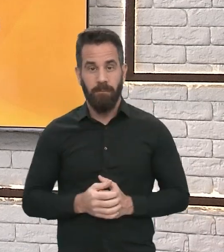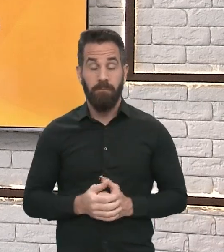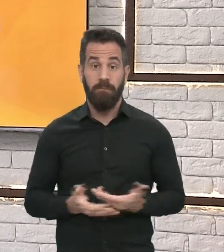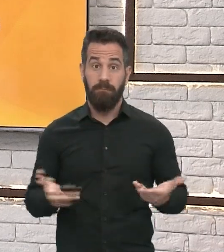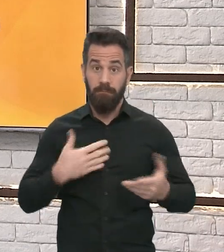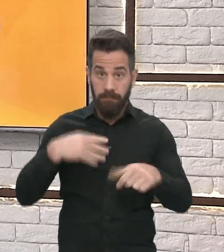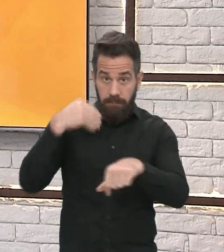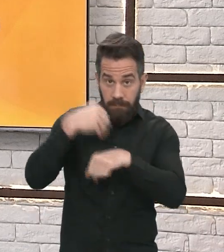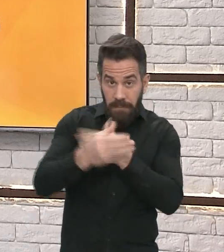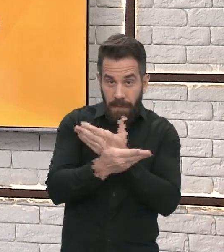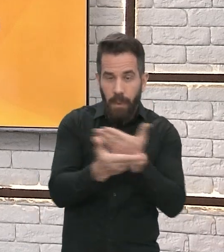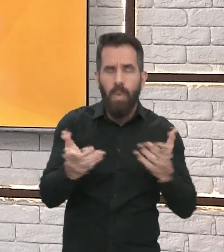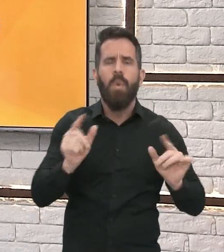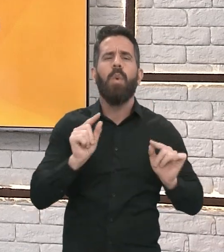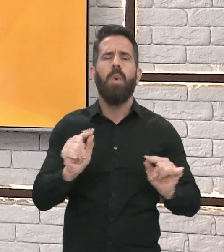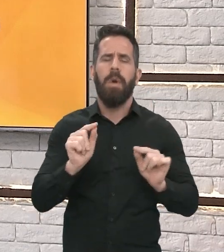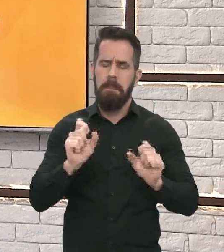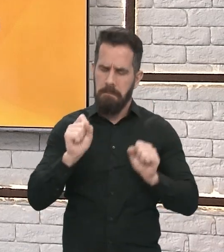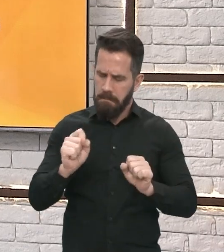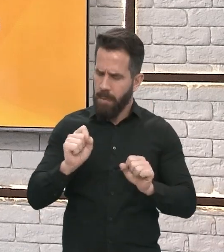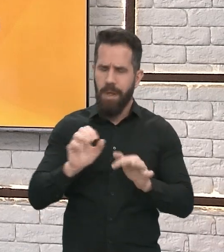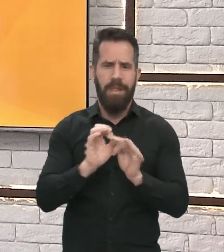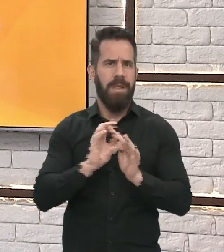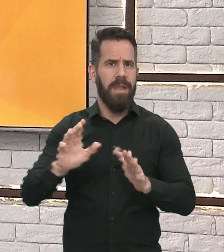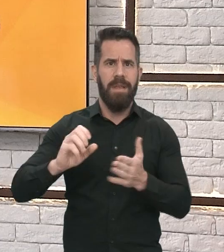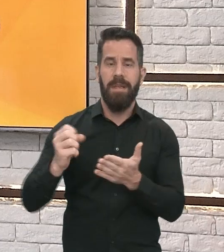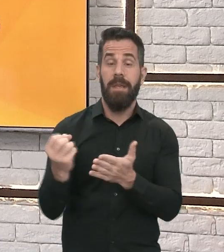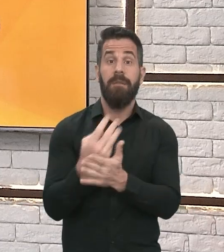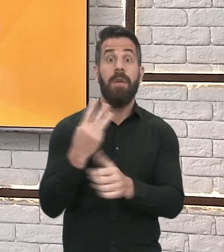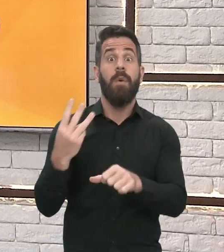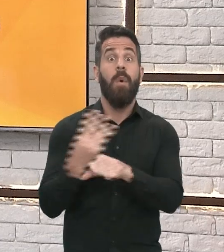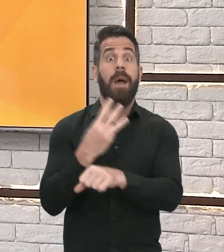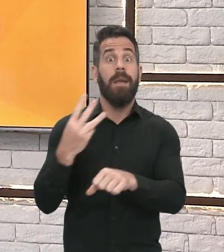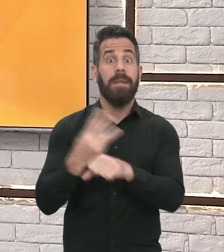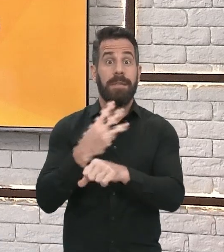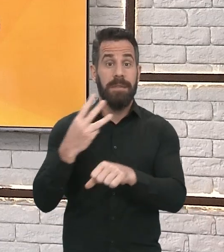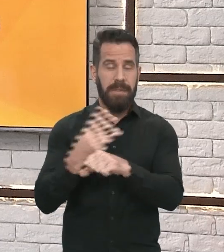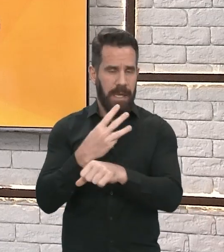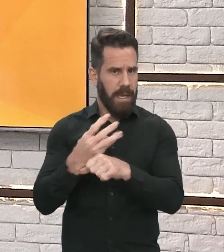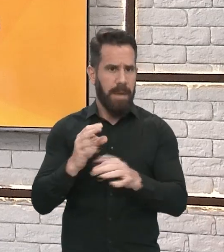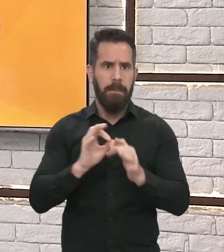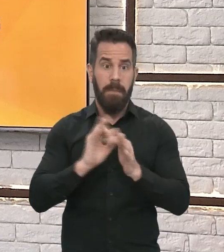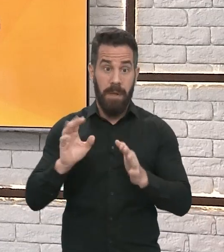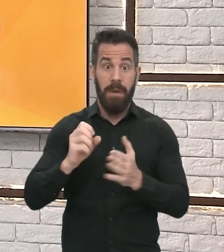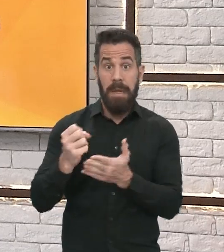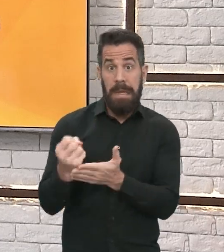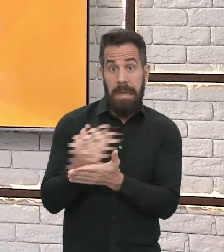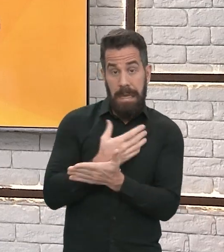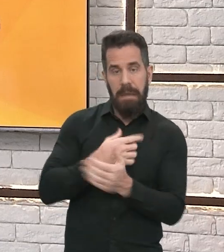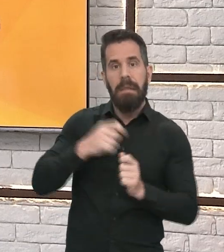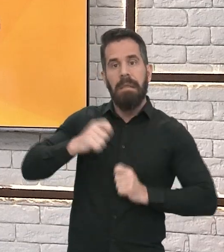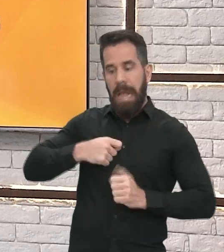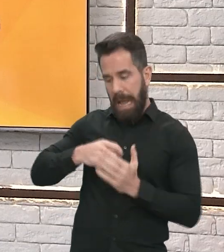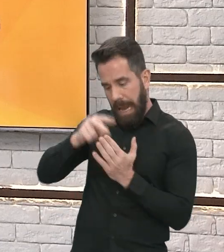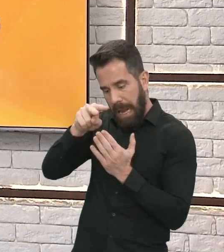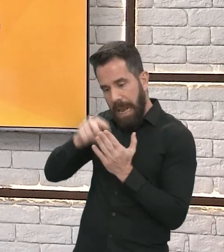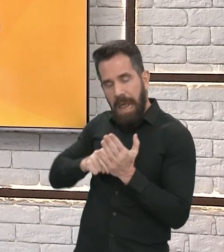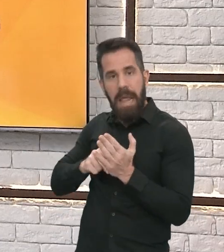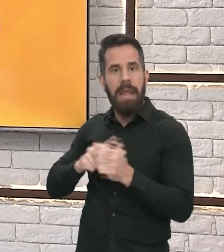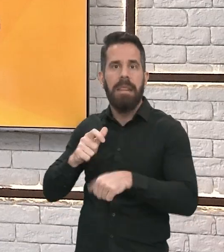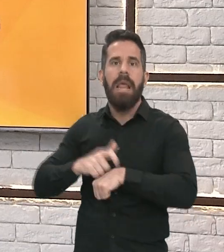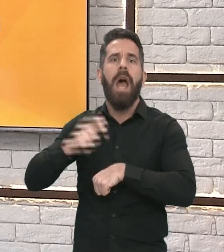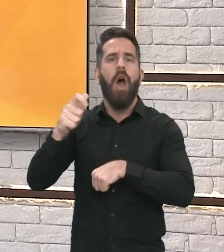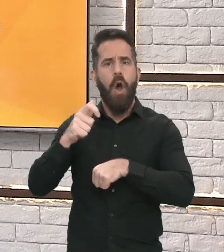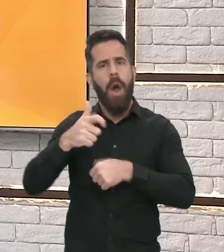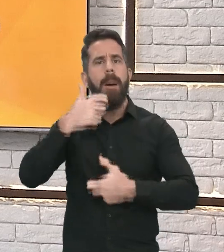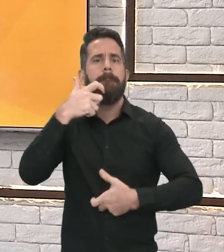te lembrar de participar com a gente por meio do nosso WhatsApp. É só você mandar a sua mensagem que a gente pode ler as suas mensagens aqui ao vivo.